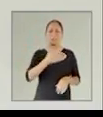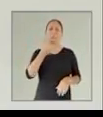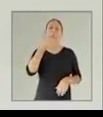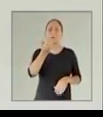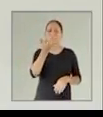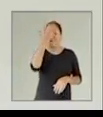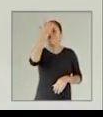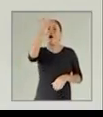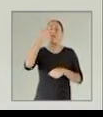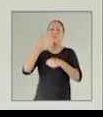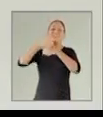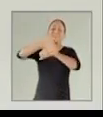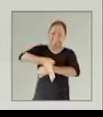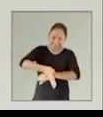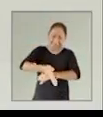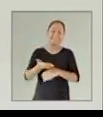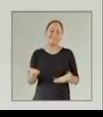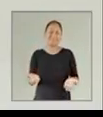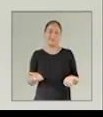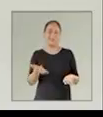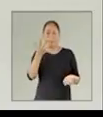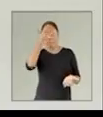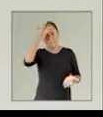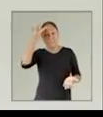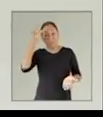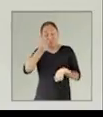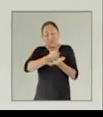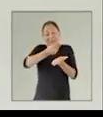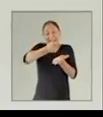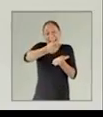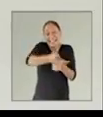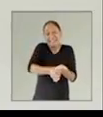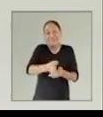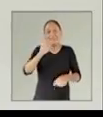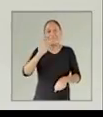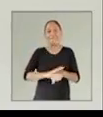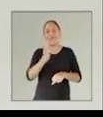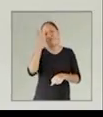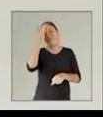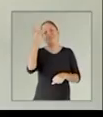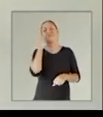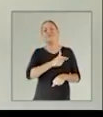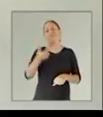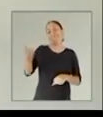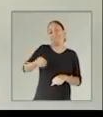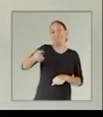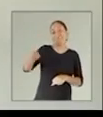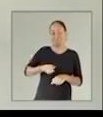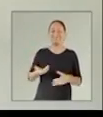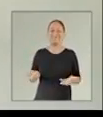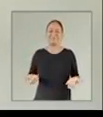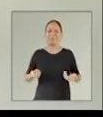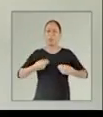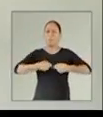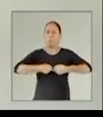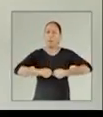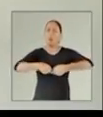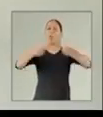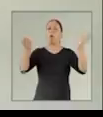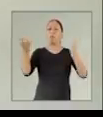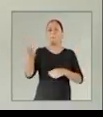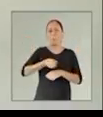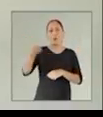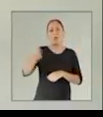e facilitar a vida dos pescadores na hora de se registrarem para receber o benefício. Para tornar a distribuição do benefício ainda